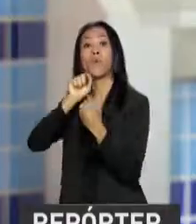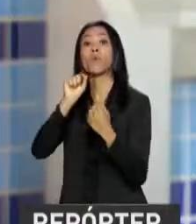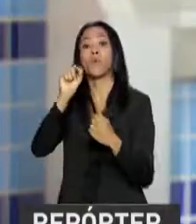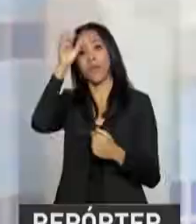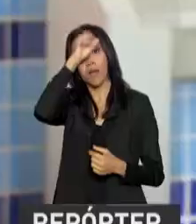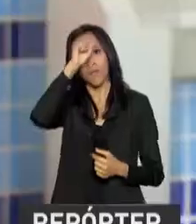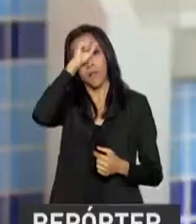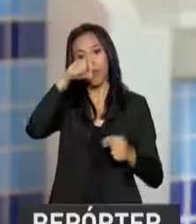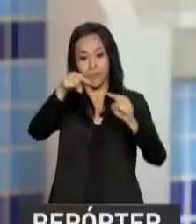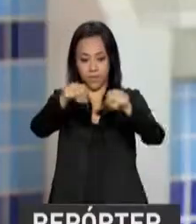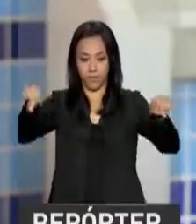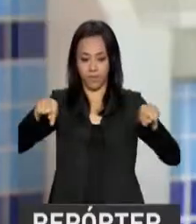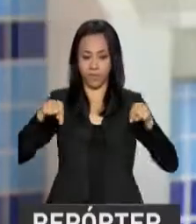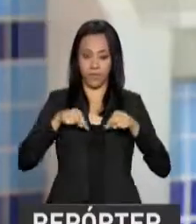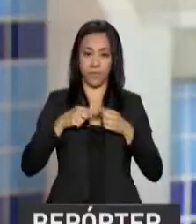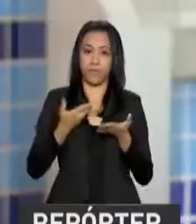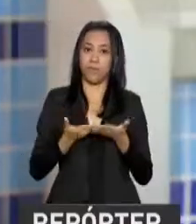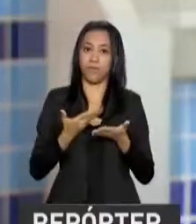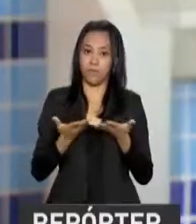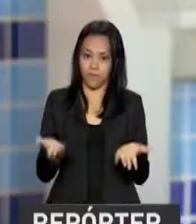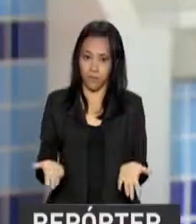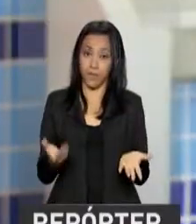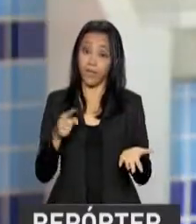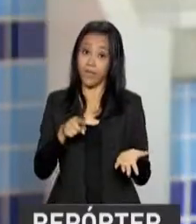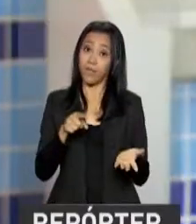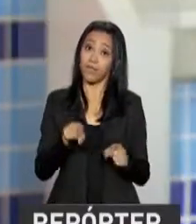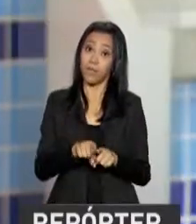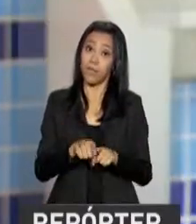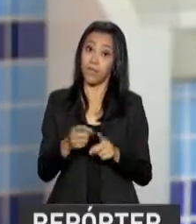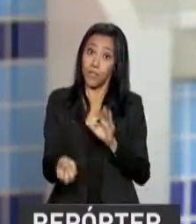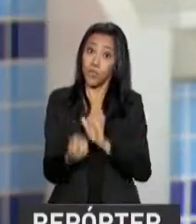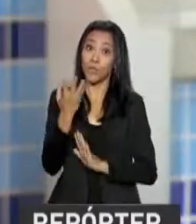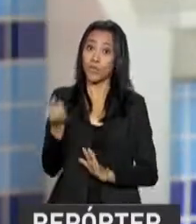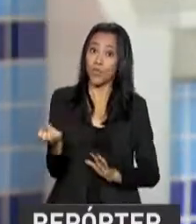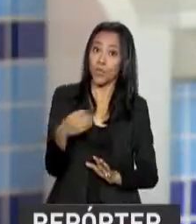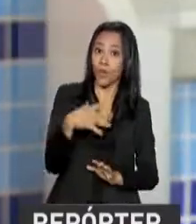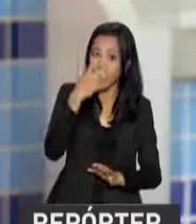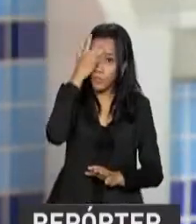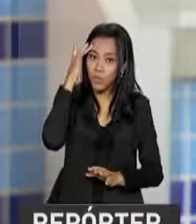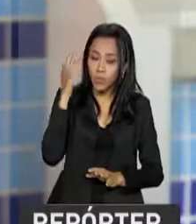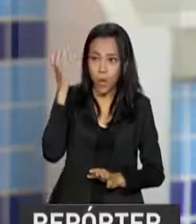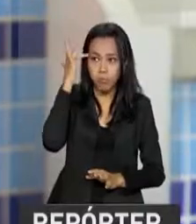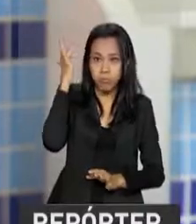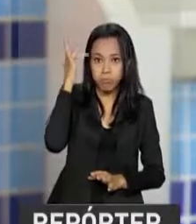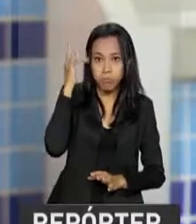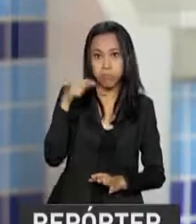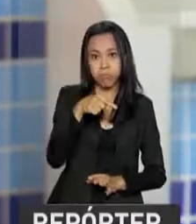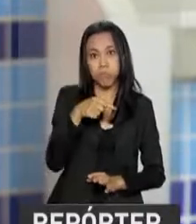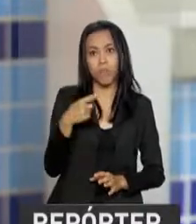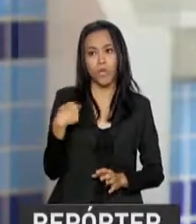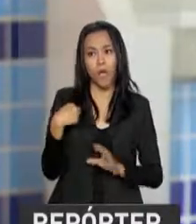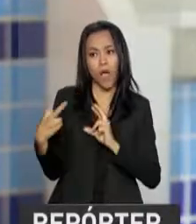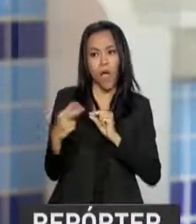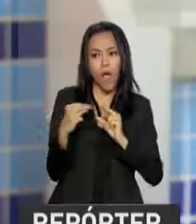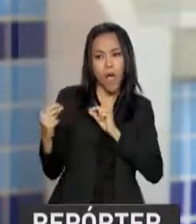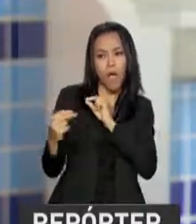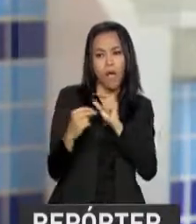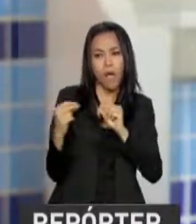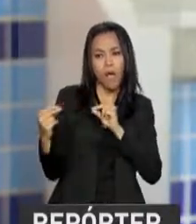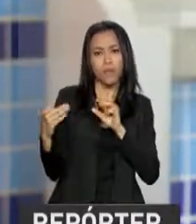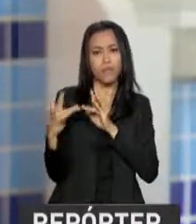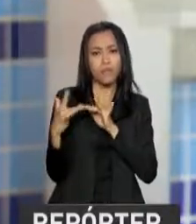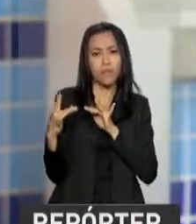sala de aula. E aí até surgir novos talentos, né? Porque eles começam nessa socialização,